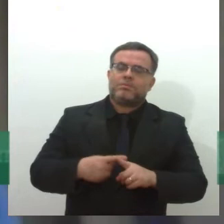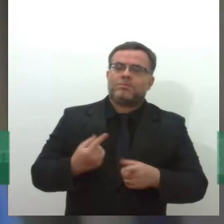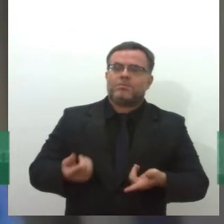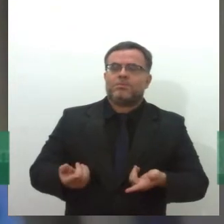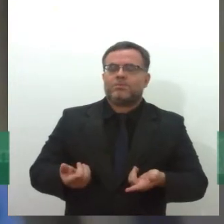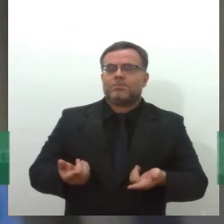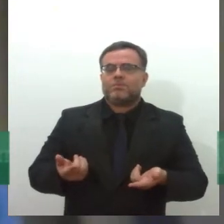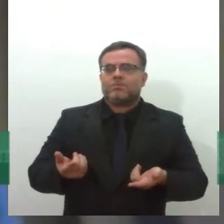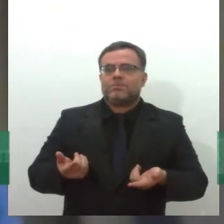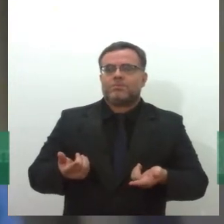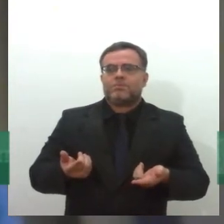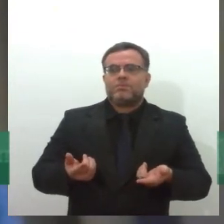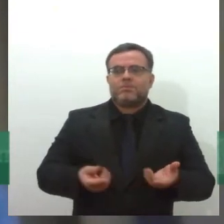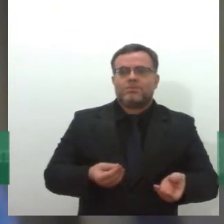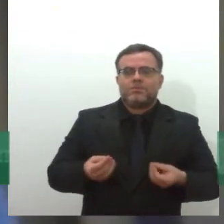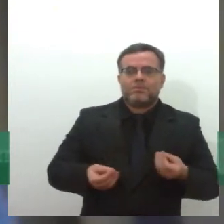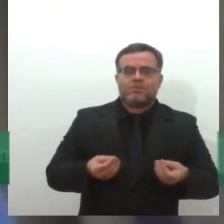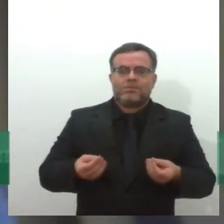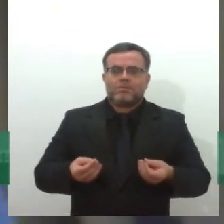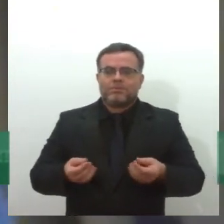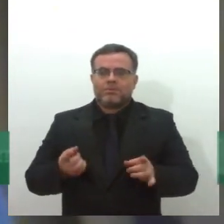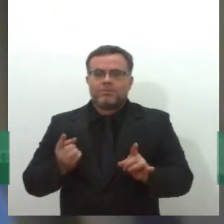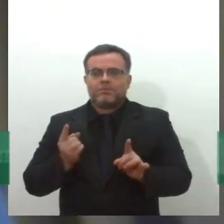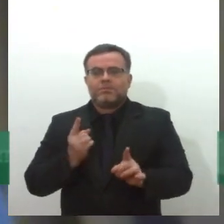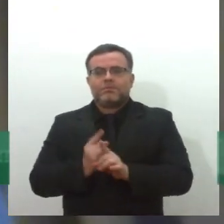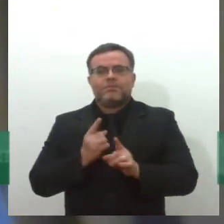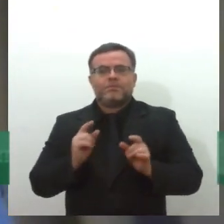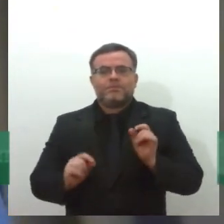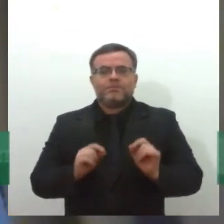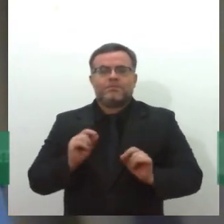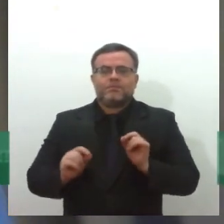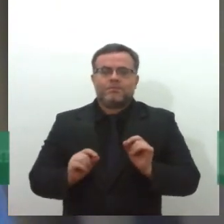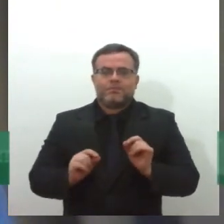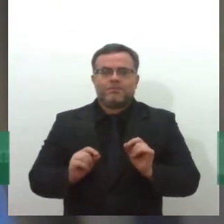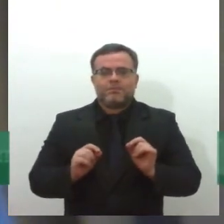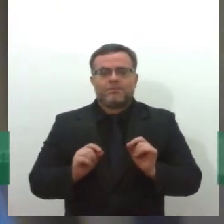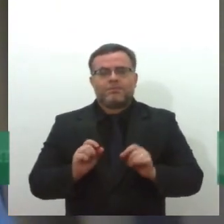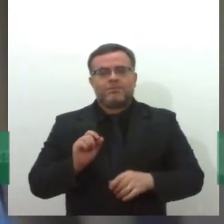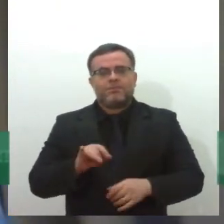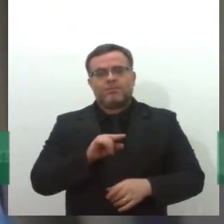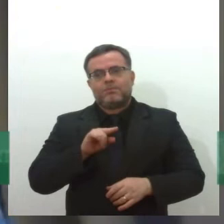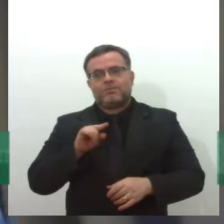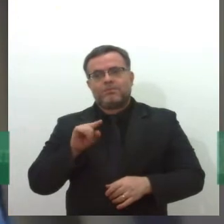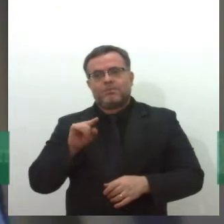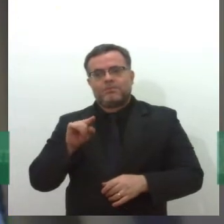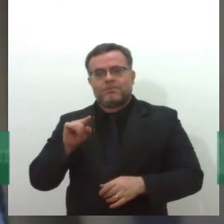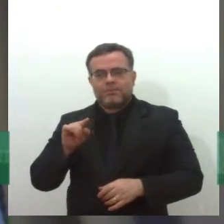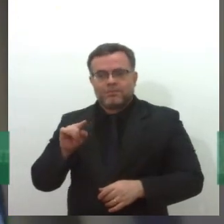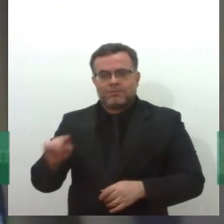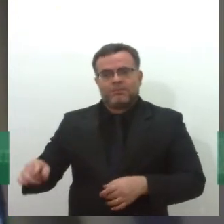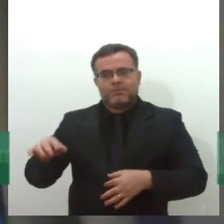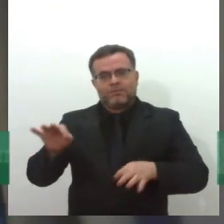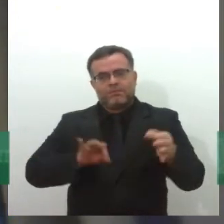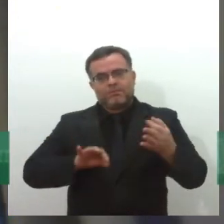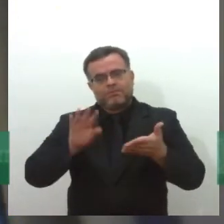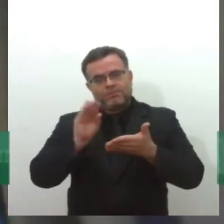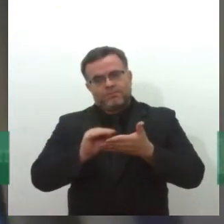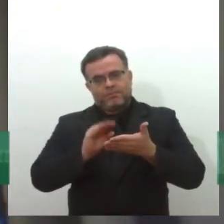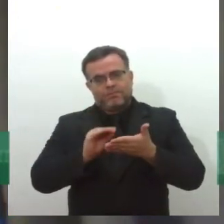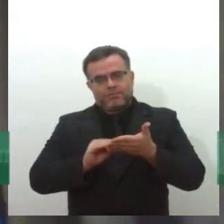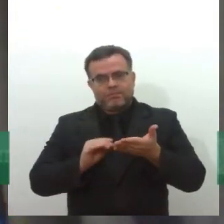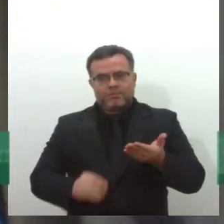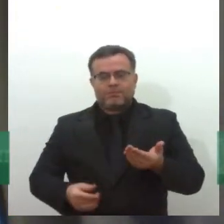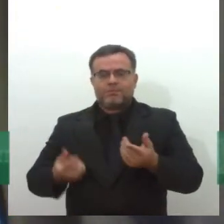né? Ninguém controla preço. Como eu falei, se você, na canetada, for controlar preço do petróleo ou preço